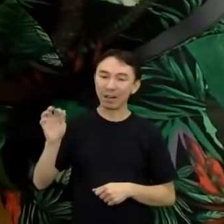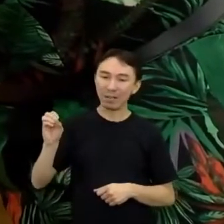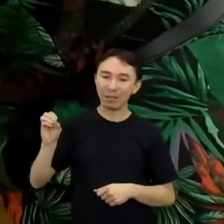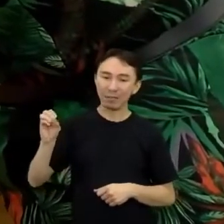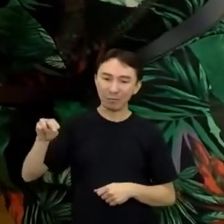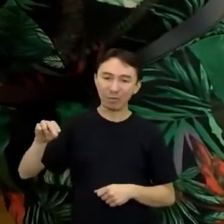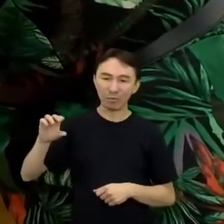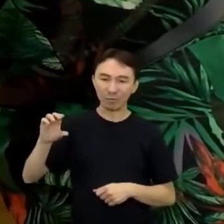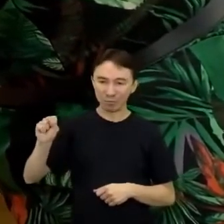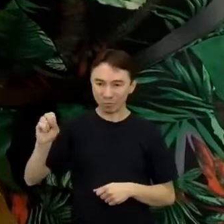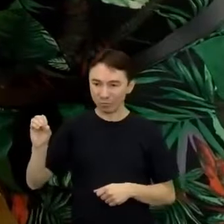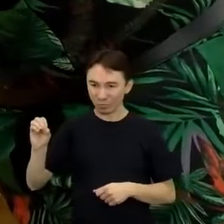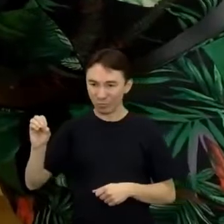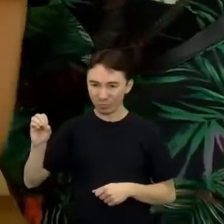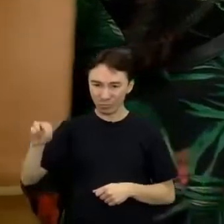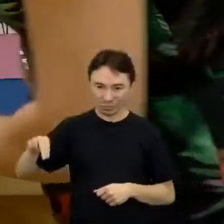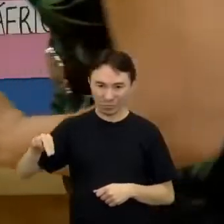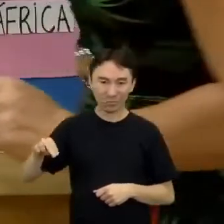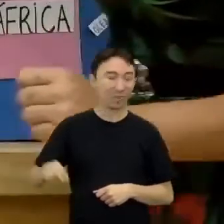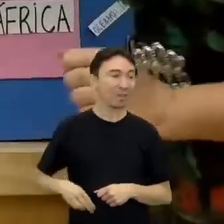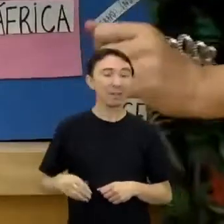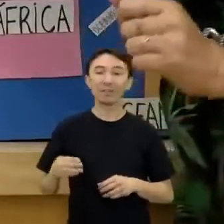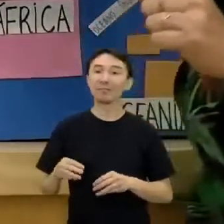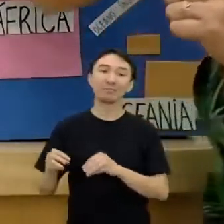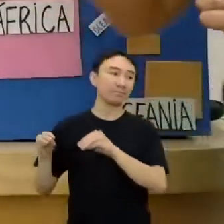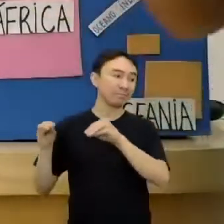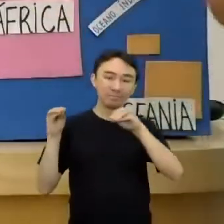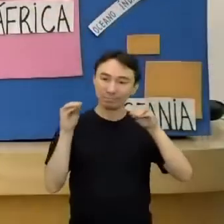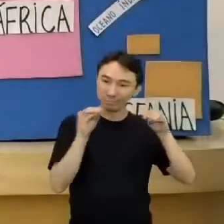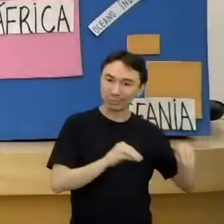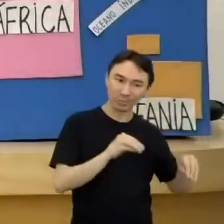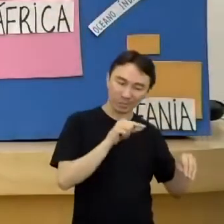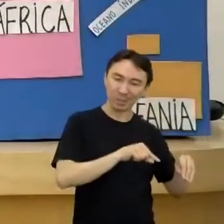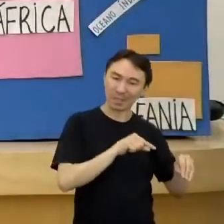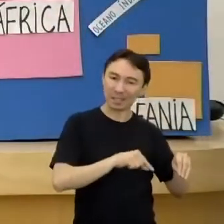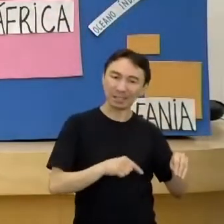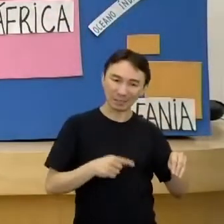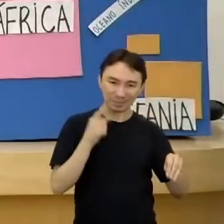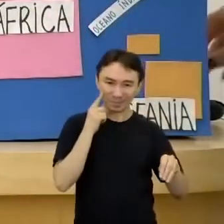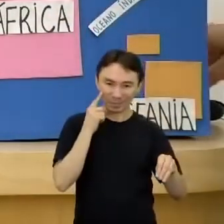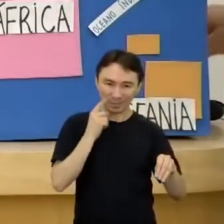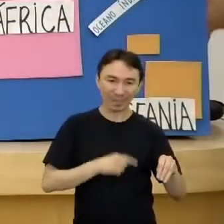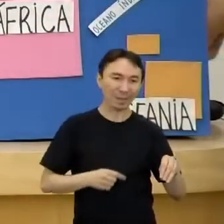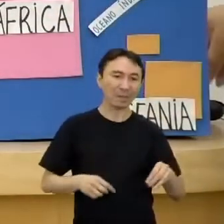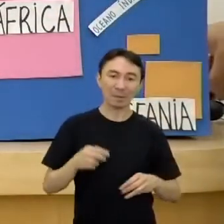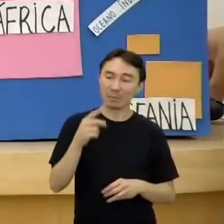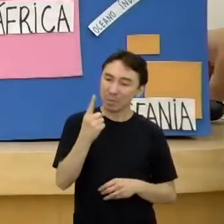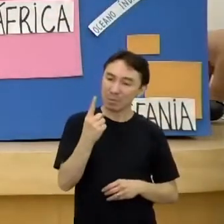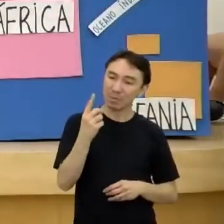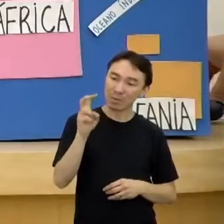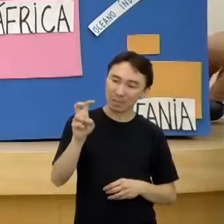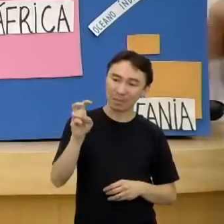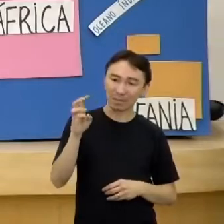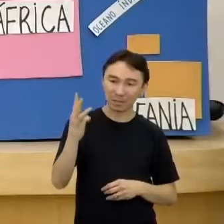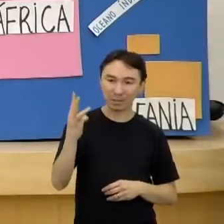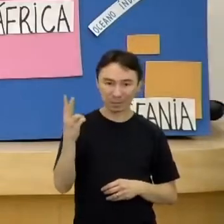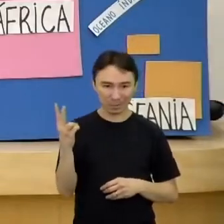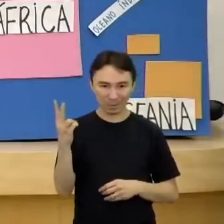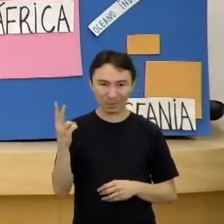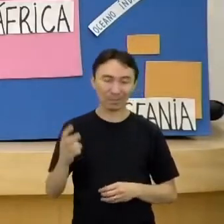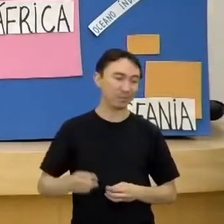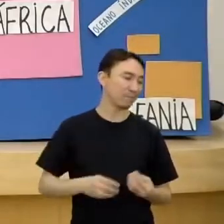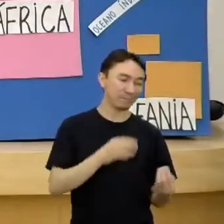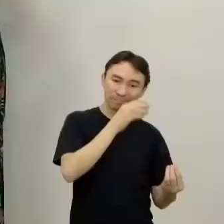colônia portuguesa e em 1532 eles vão fundar a Vila de São Vicente. Ele funda a Vila de